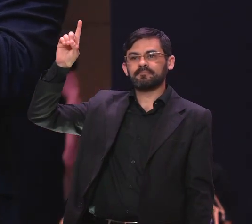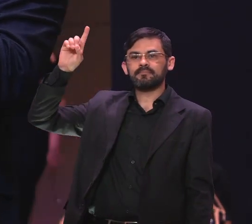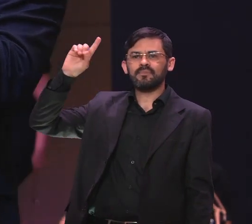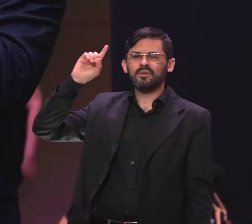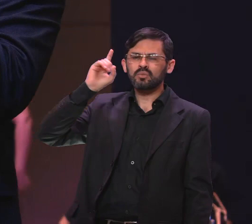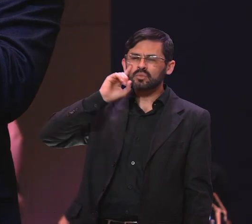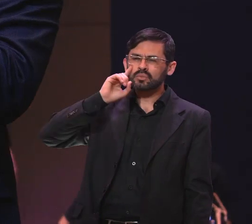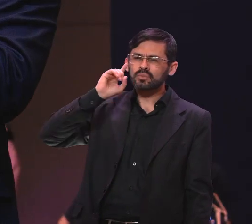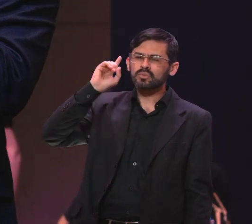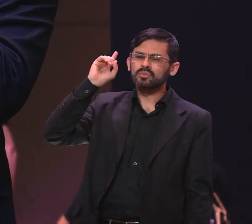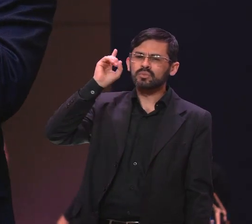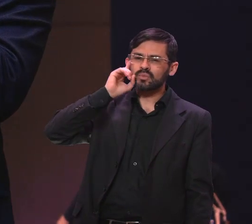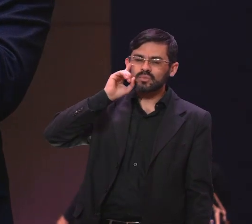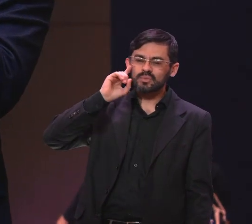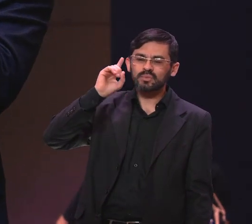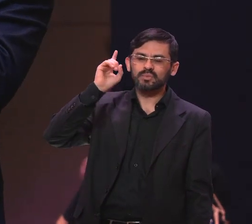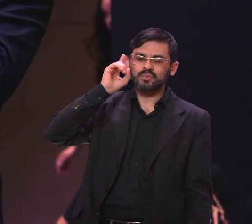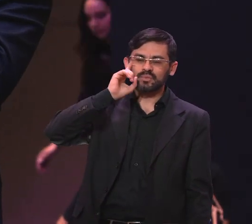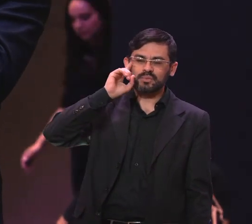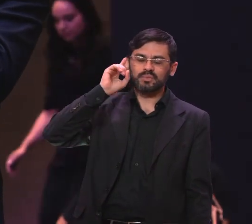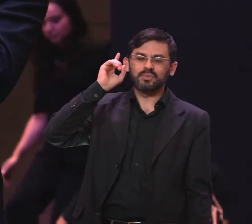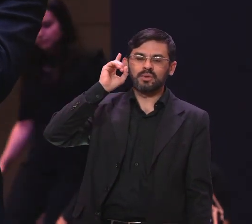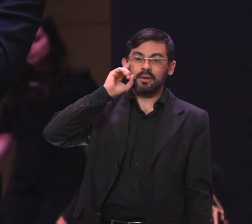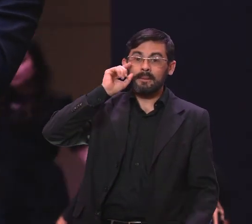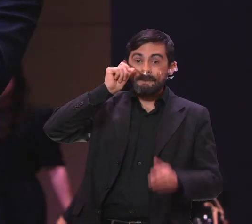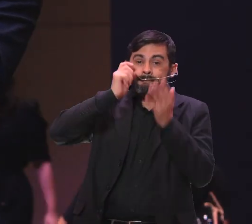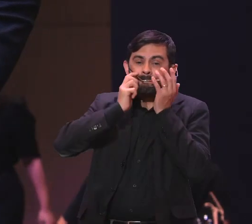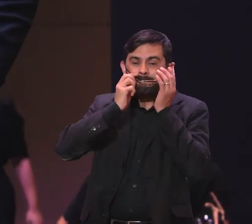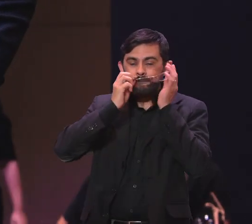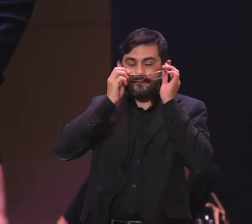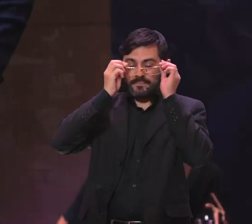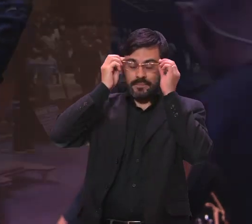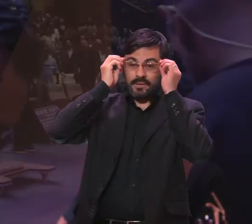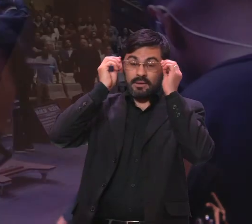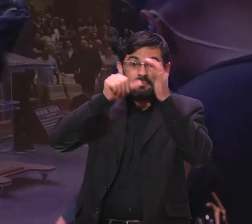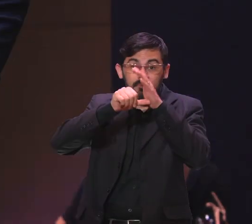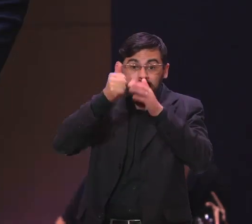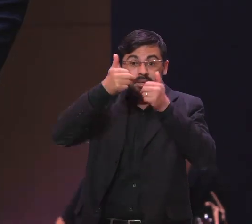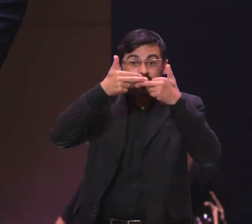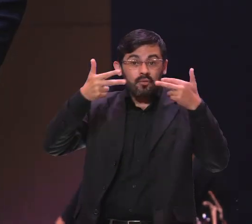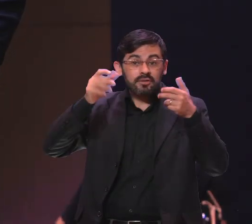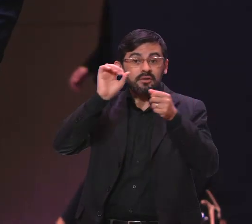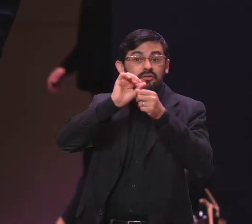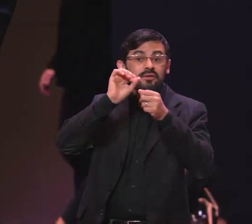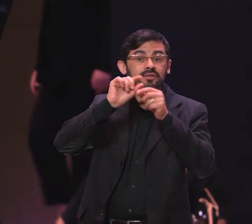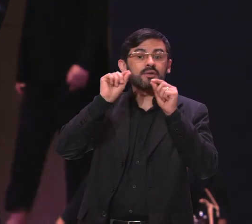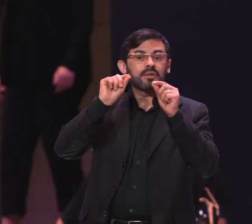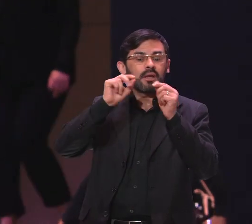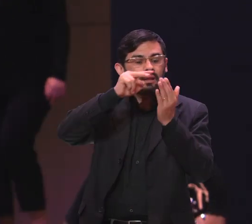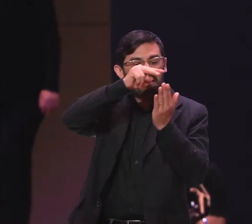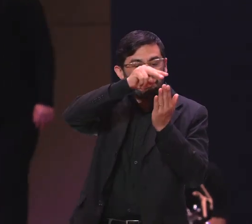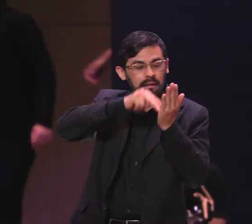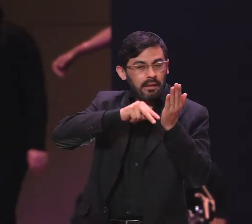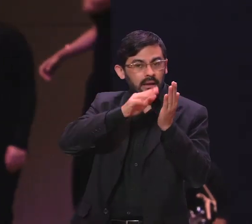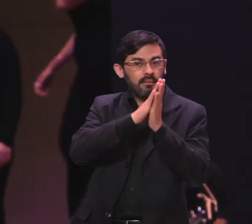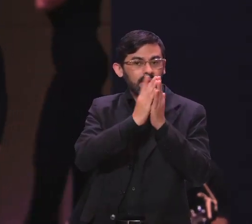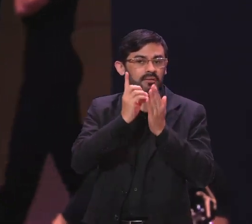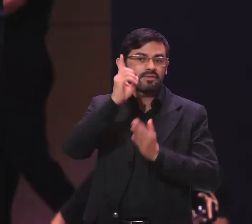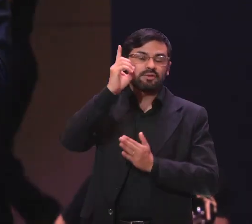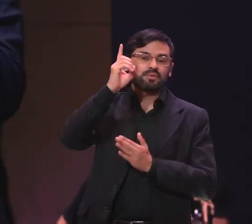Todos os dias, a primeira coisa do dia, ler a palavra do